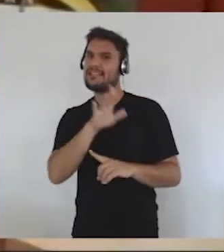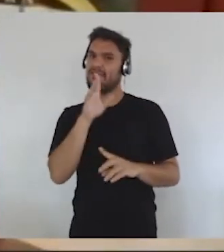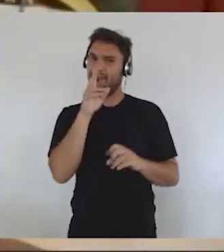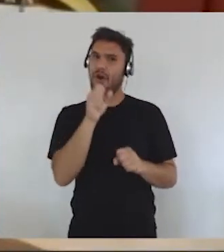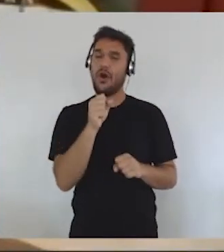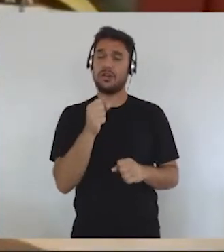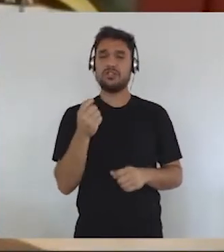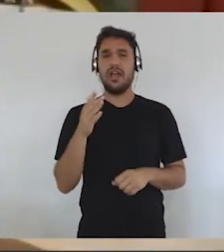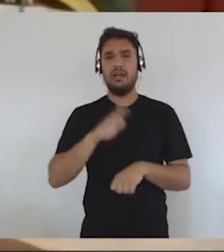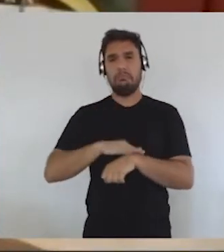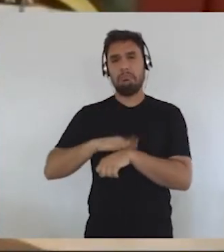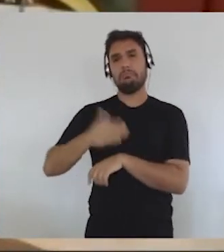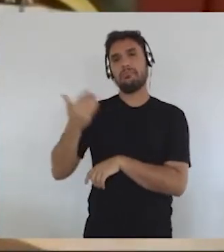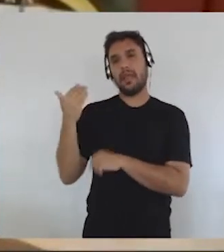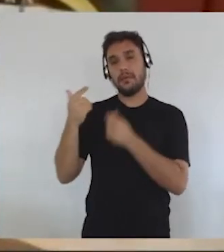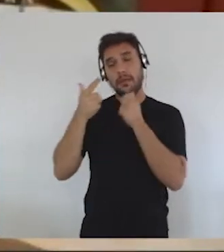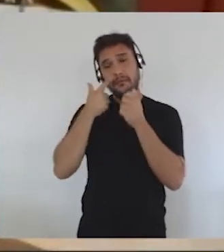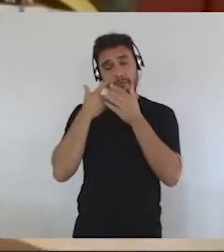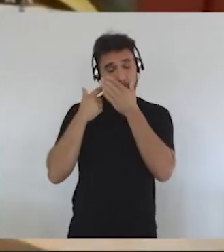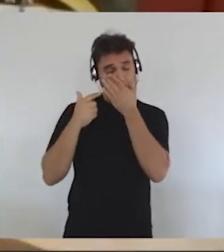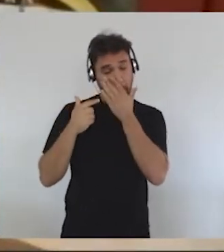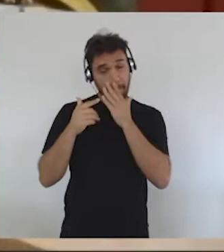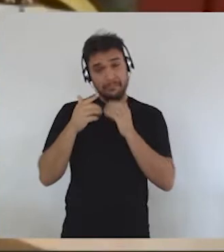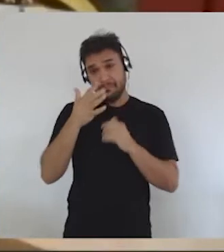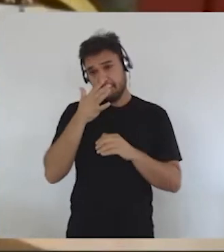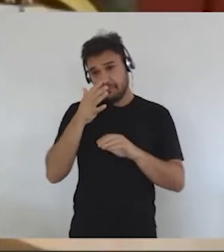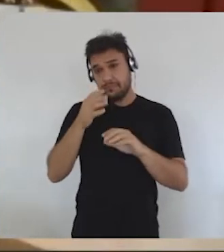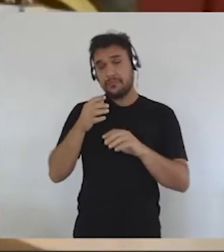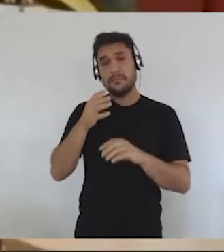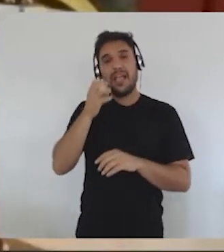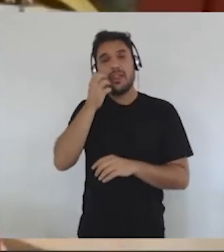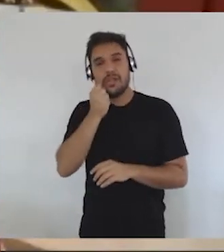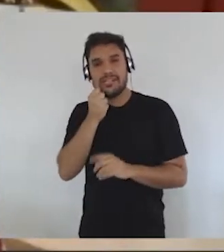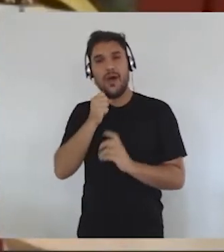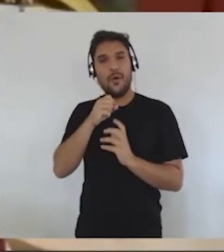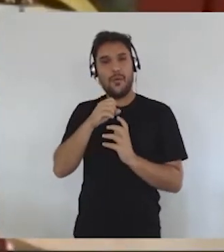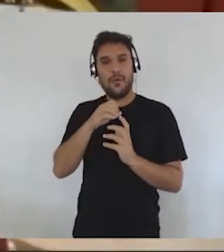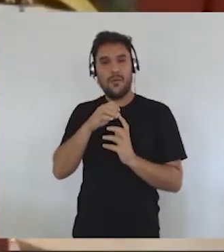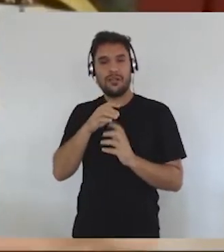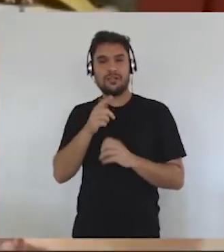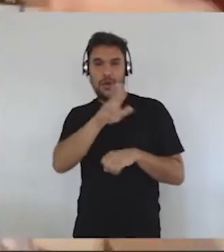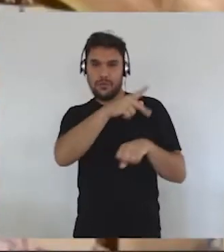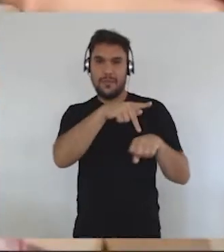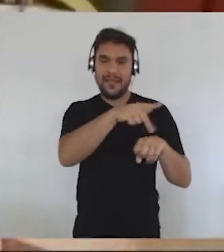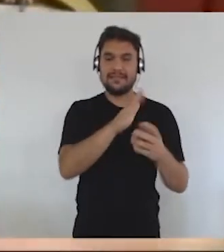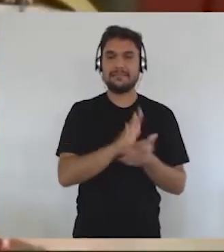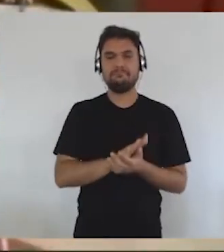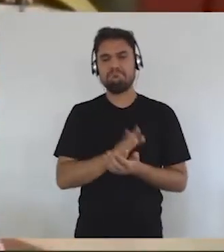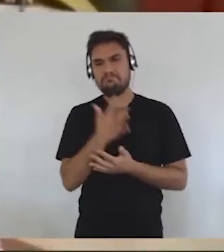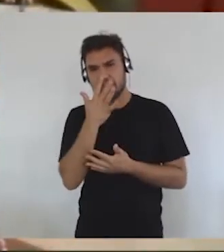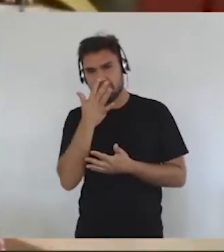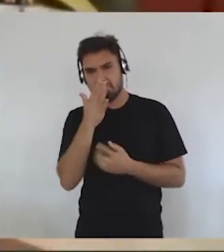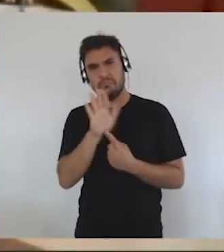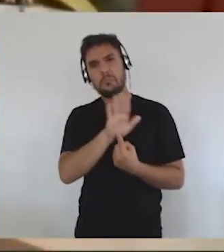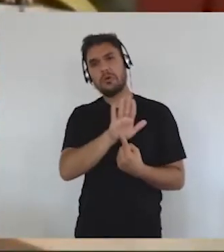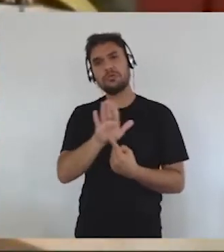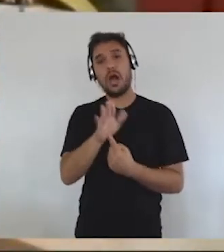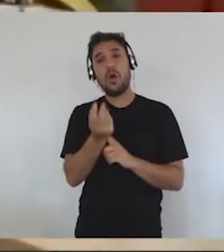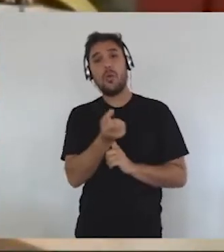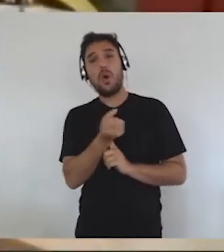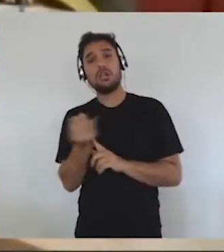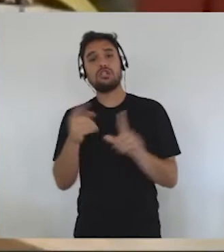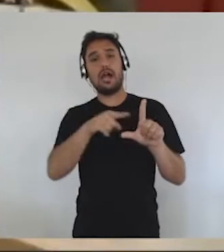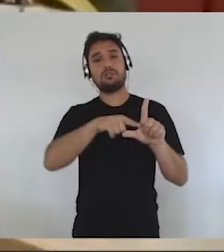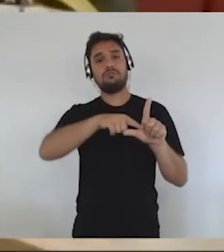Esses dias mesmo estava passando uma reportagem sobre a adoção internacional e os índices simplesmente quase que